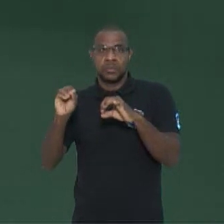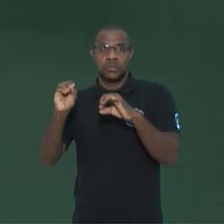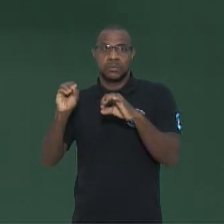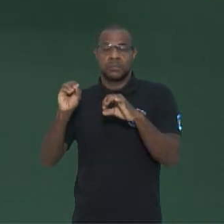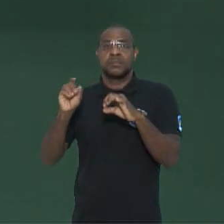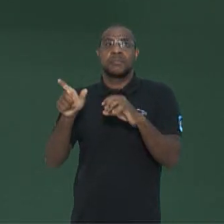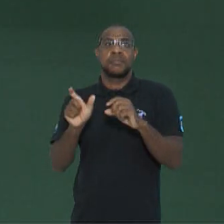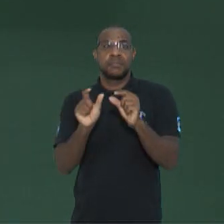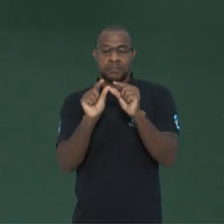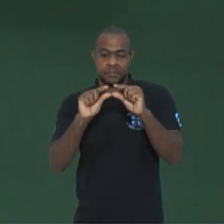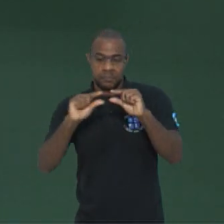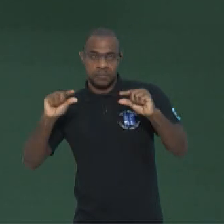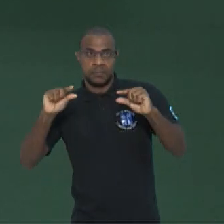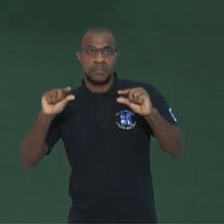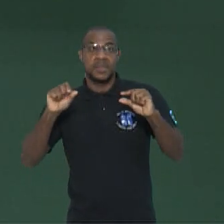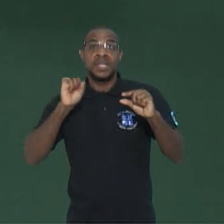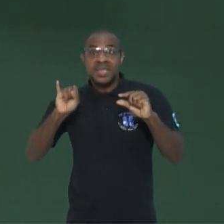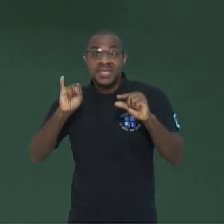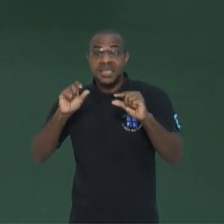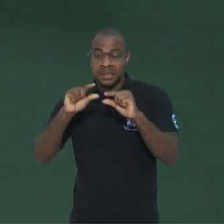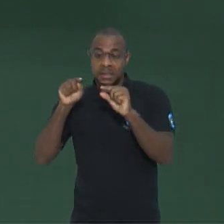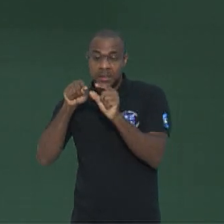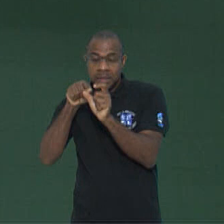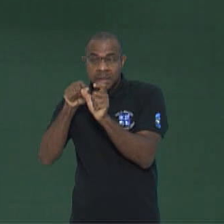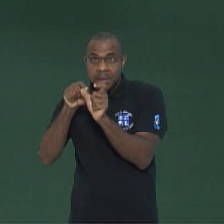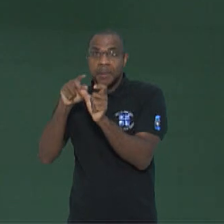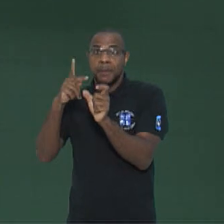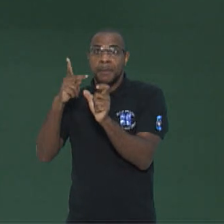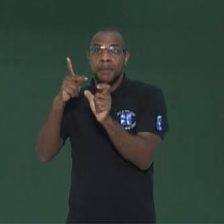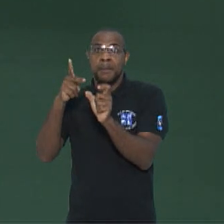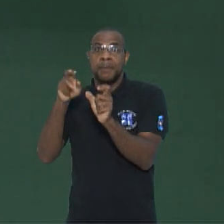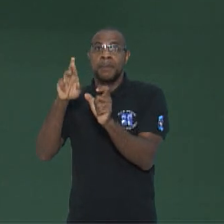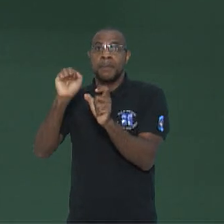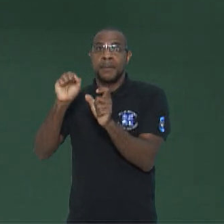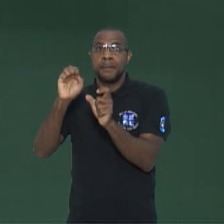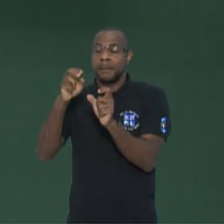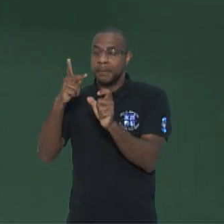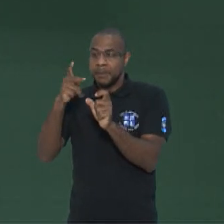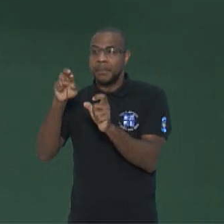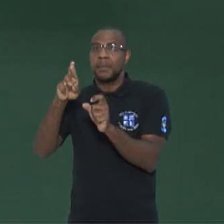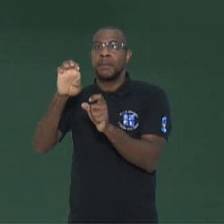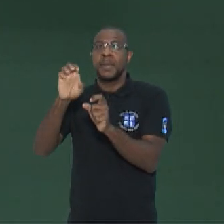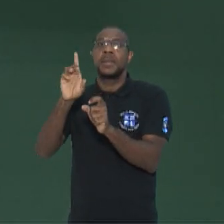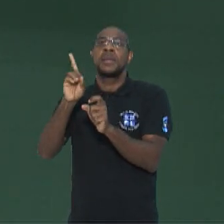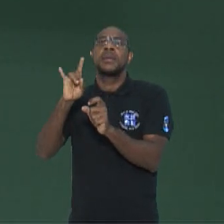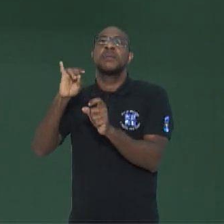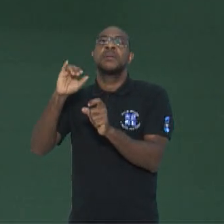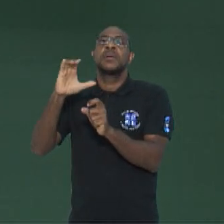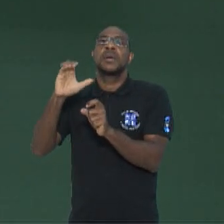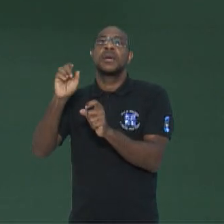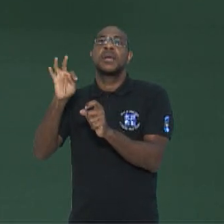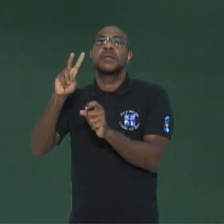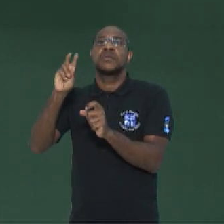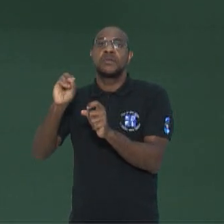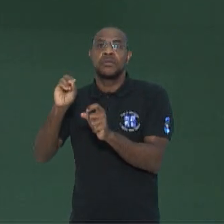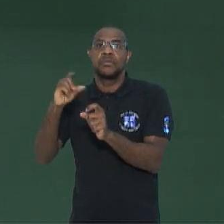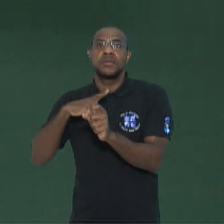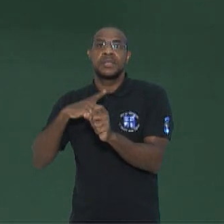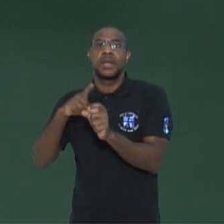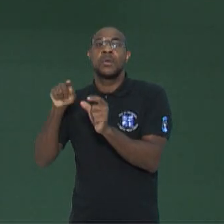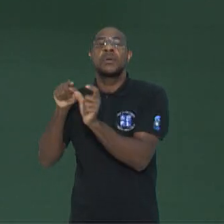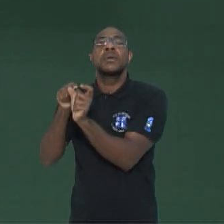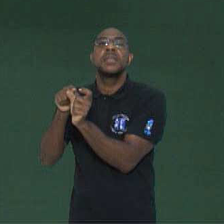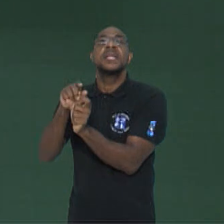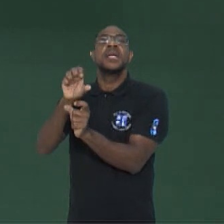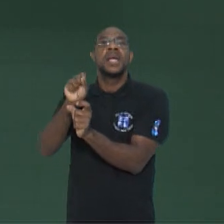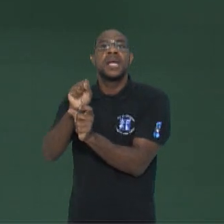se esse predicativo também estiver no singular, então olha só, Memórias Póstumas de Brás Cubas é o